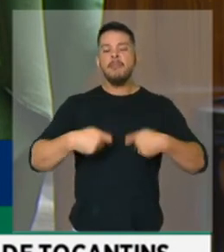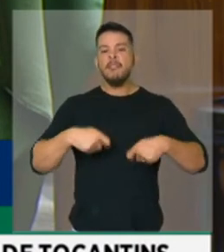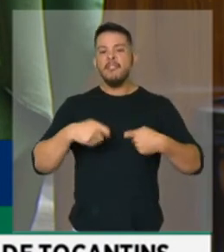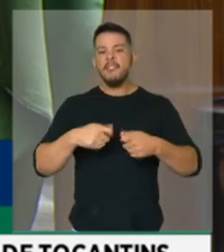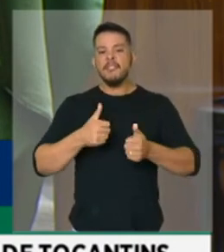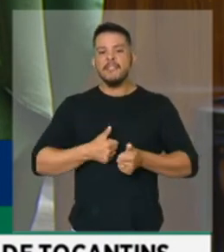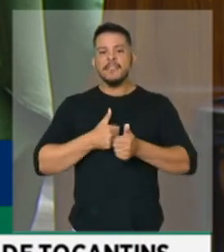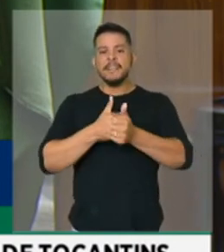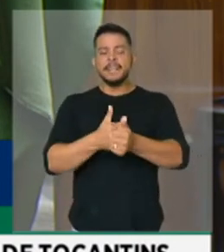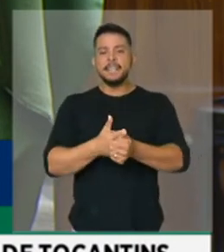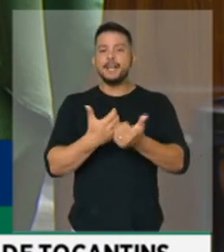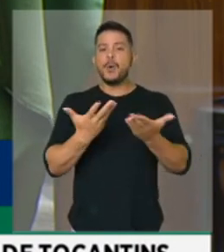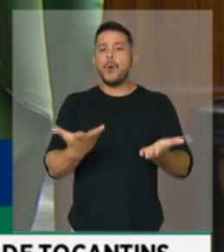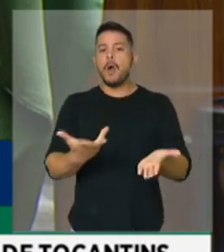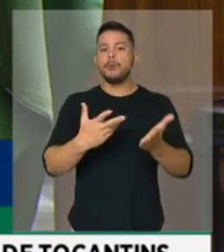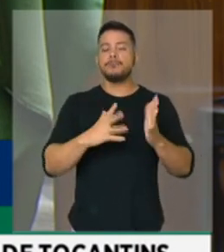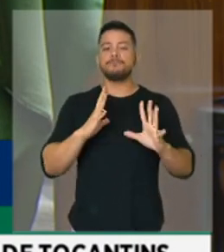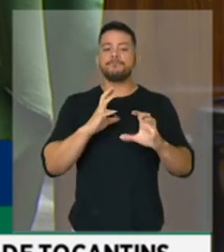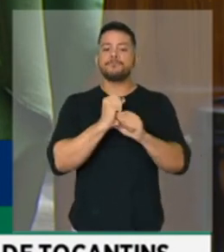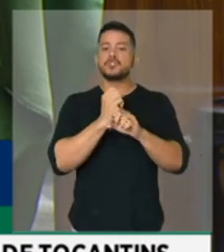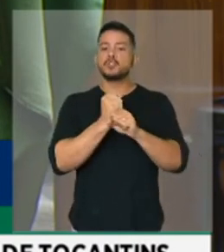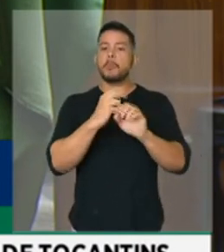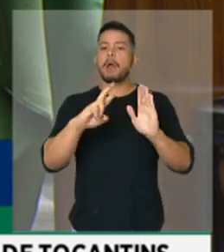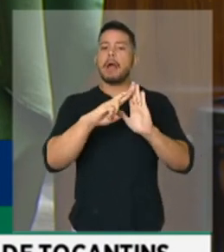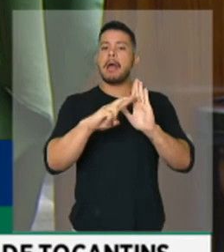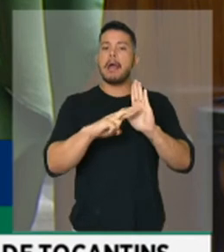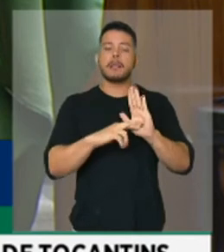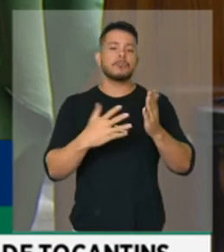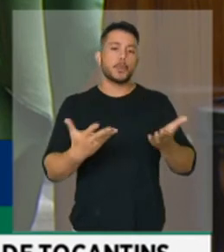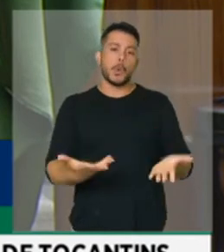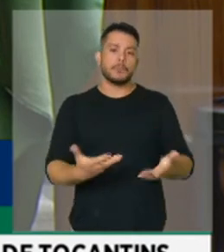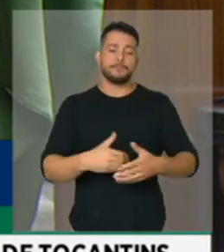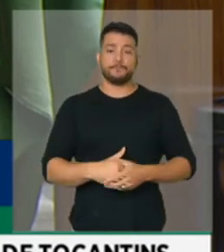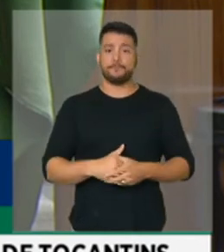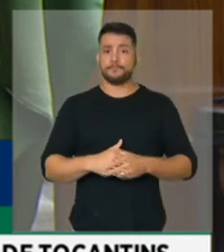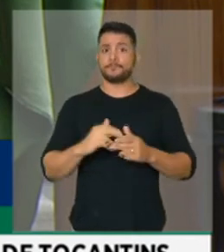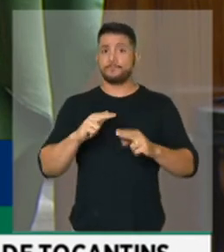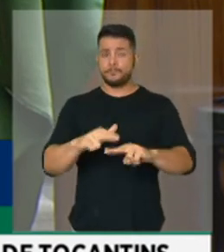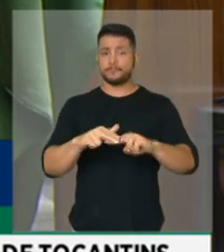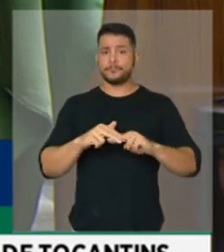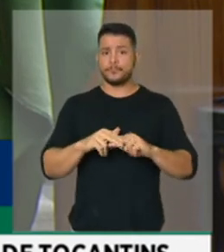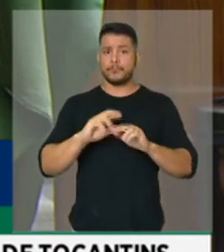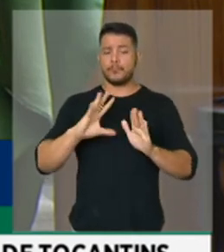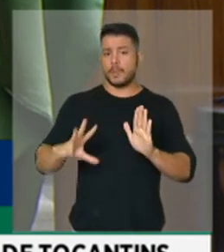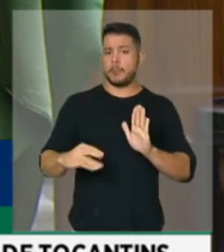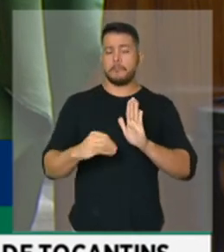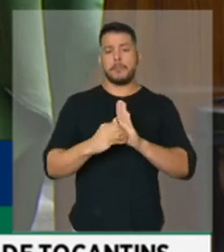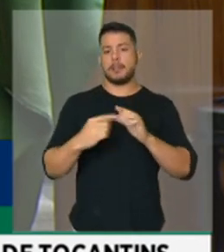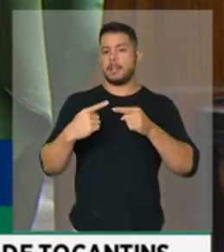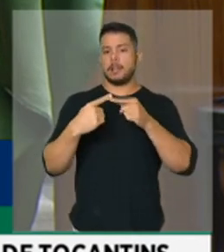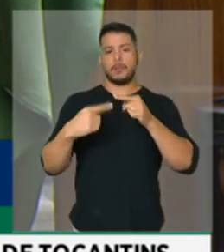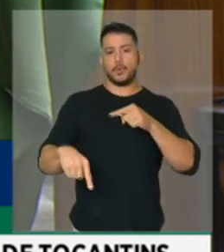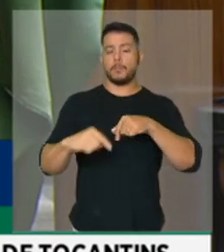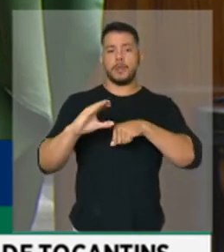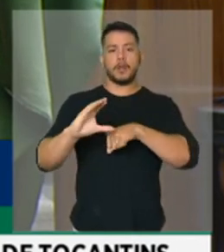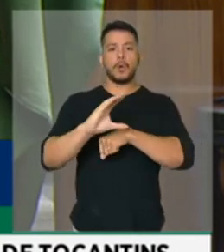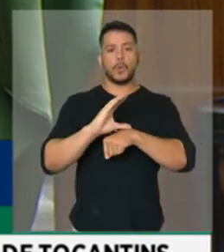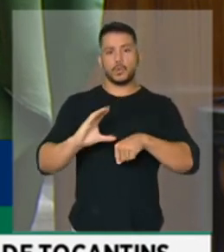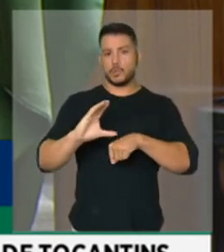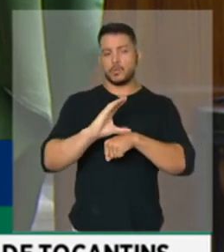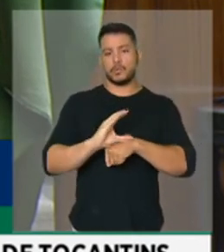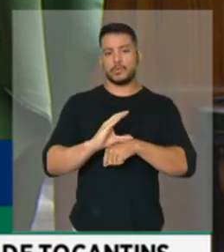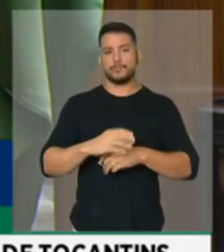de estimativa do seu impacto orçamentário e financeiro. Portanto, a emenda é inconstitucional e possui